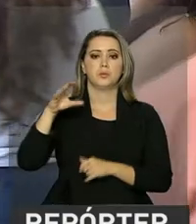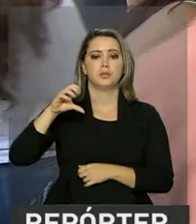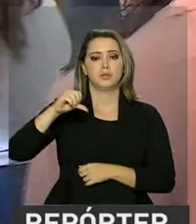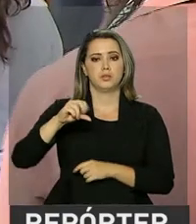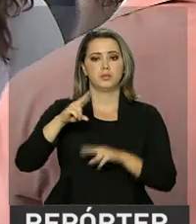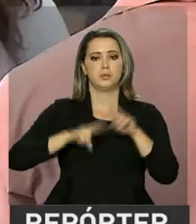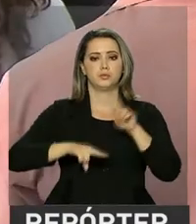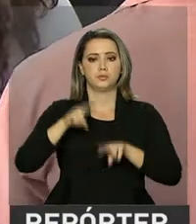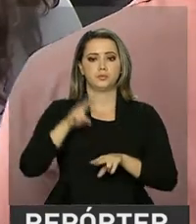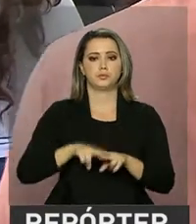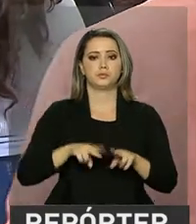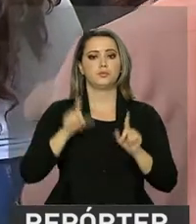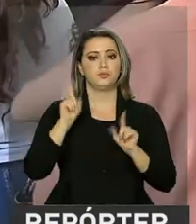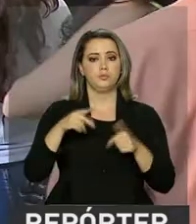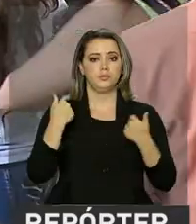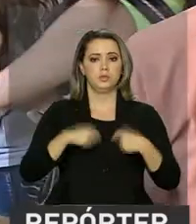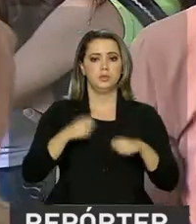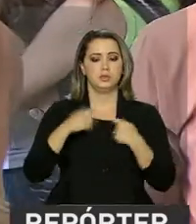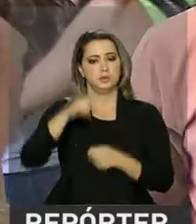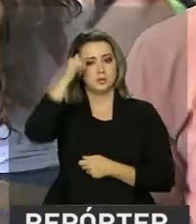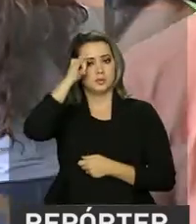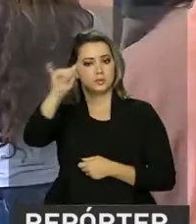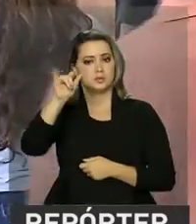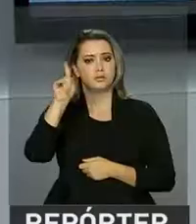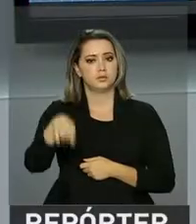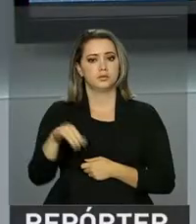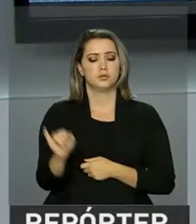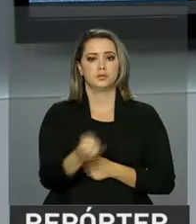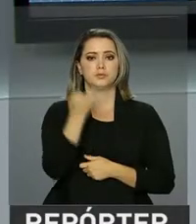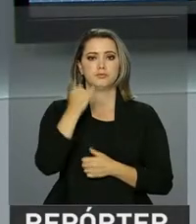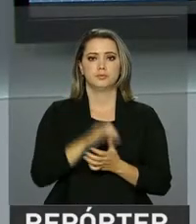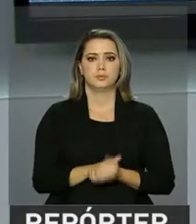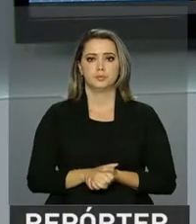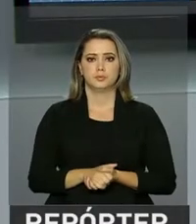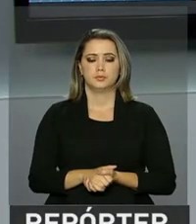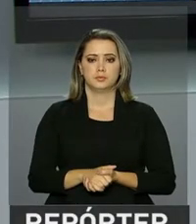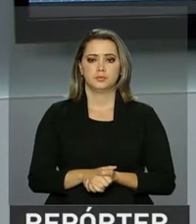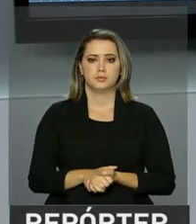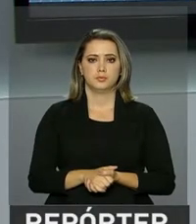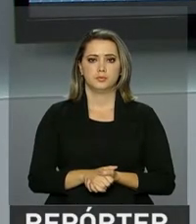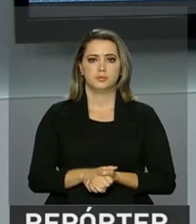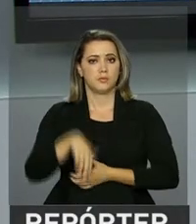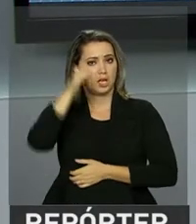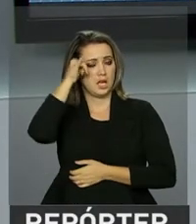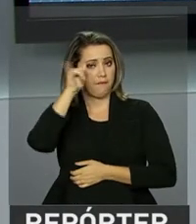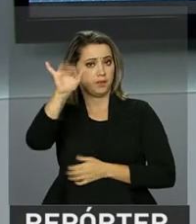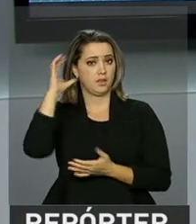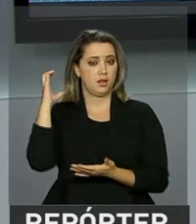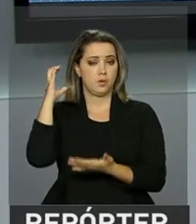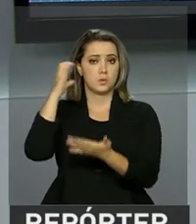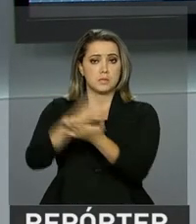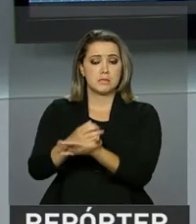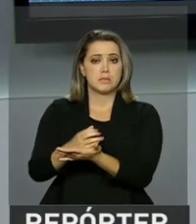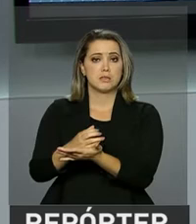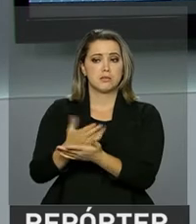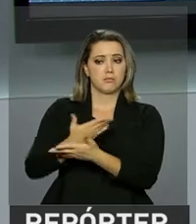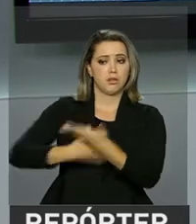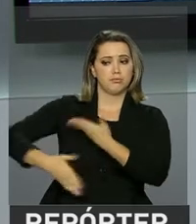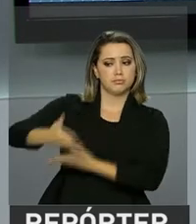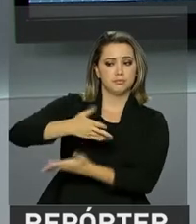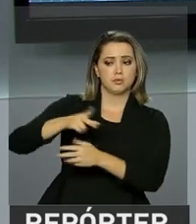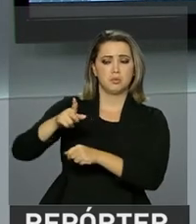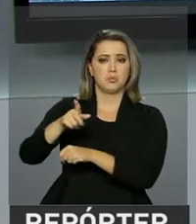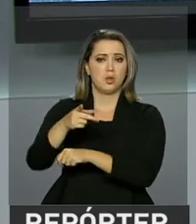junho é necessário de se prevenir é uma oportunidade né combate aos crimes transnacionais ou